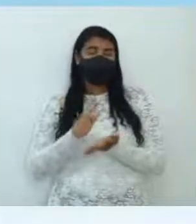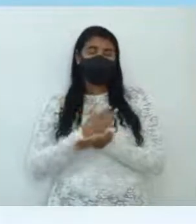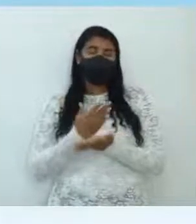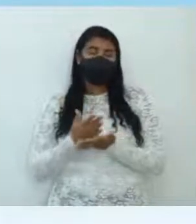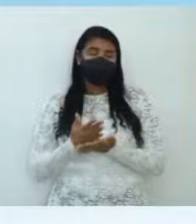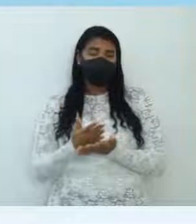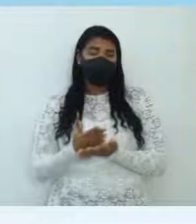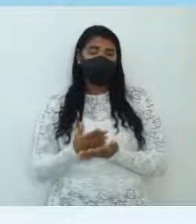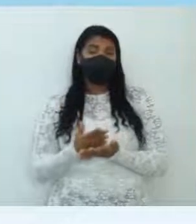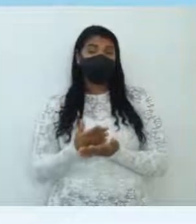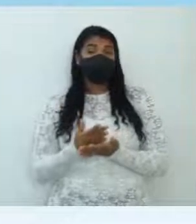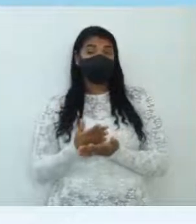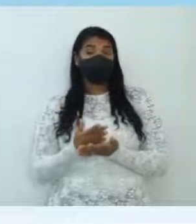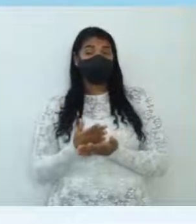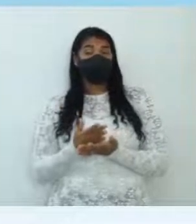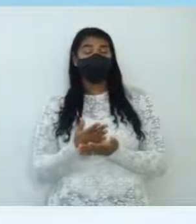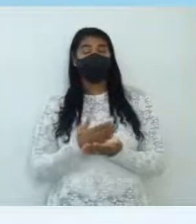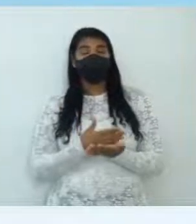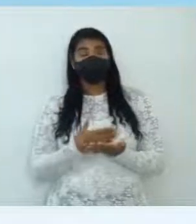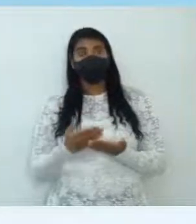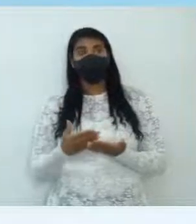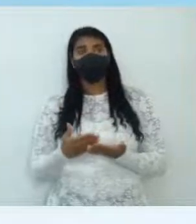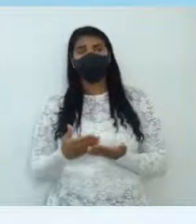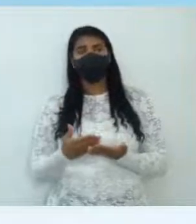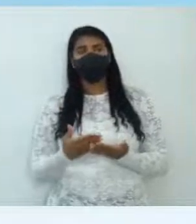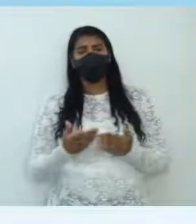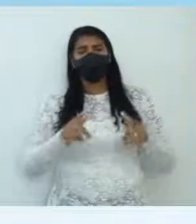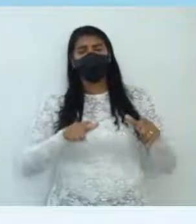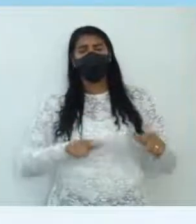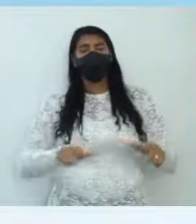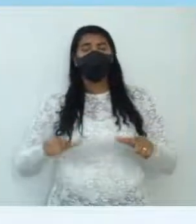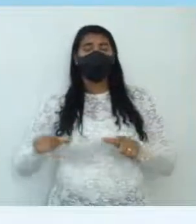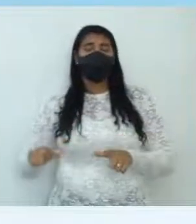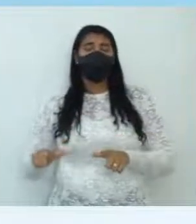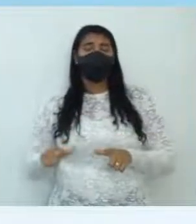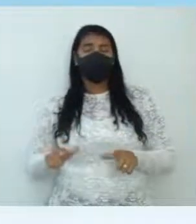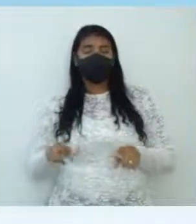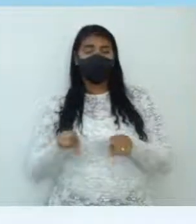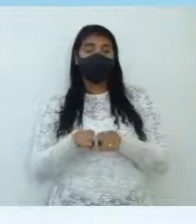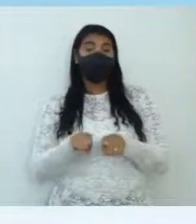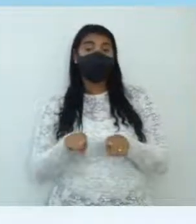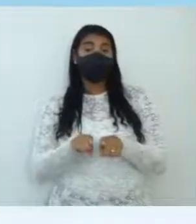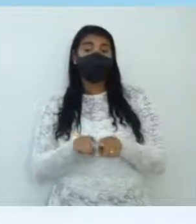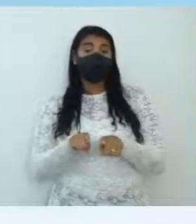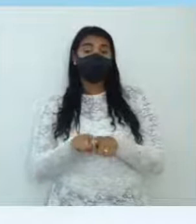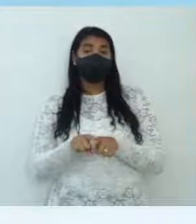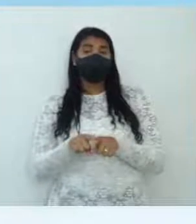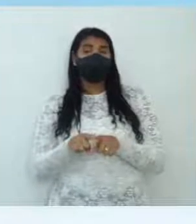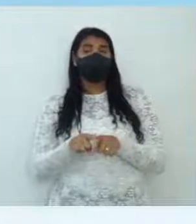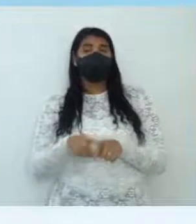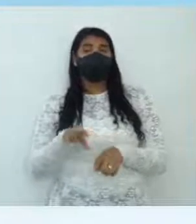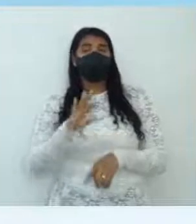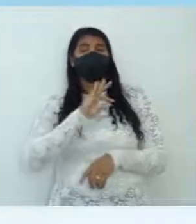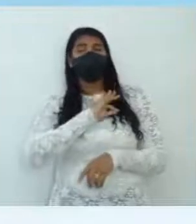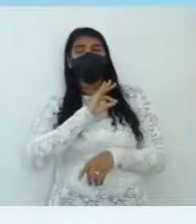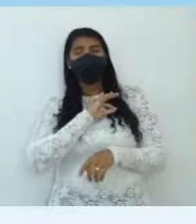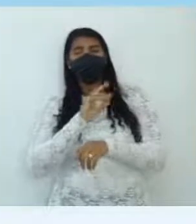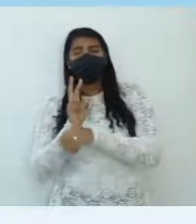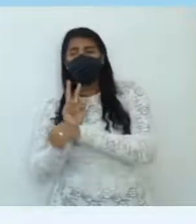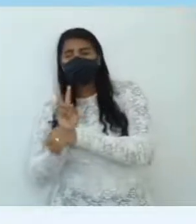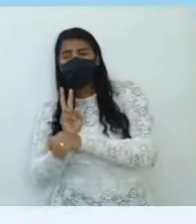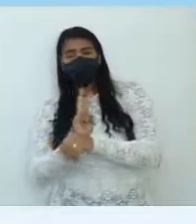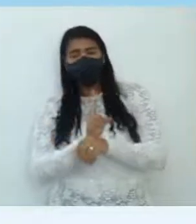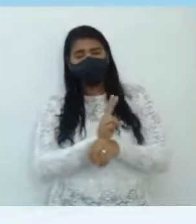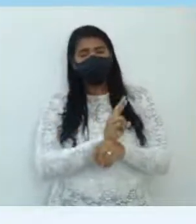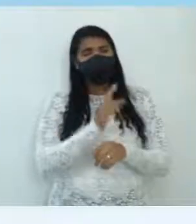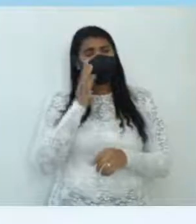maneira indevida, principalmente em localidades de limitada fiscalização, ou até em